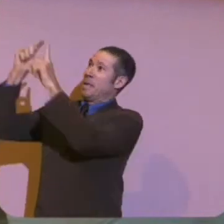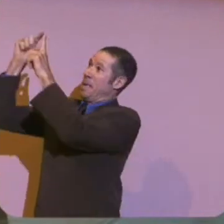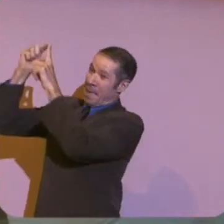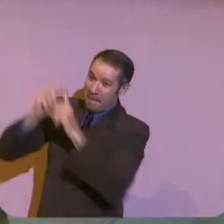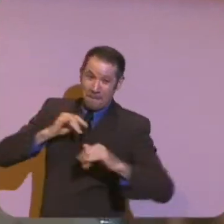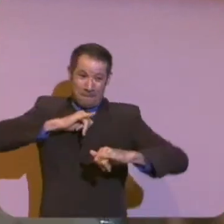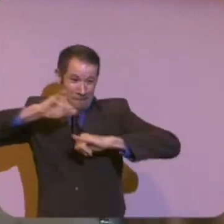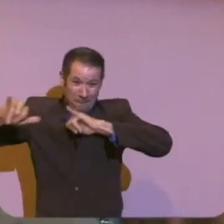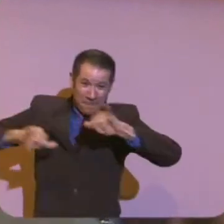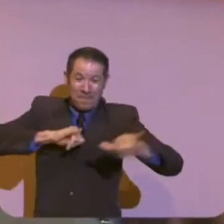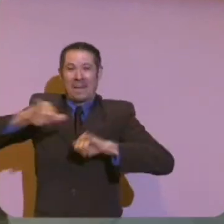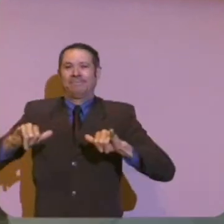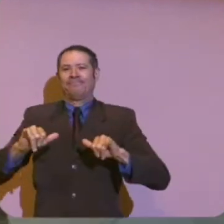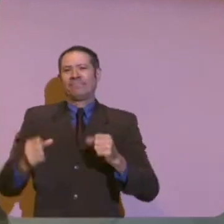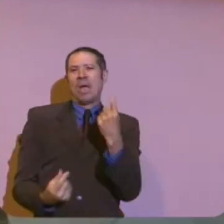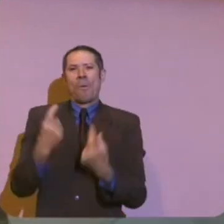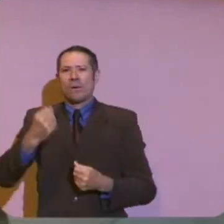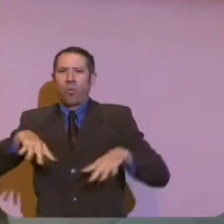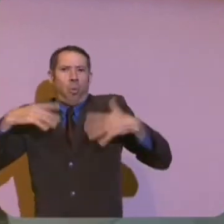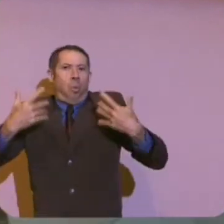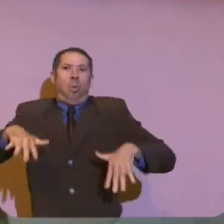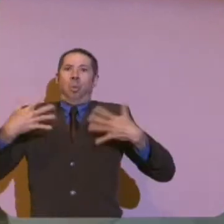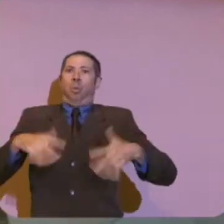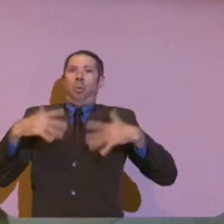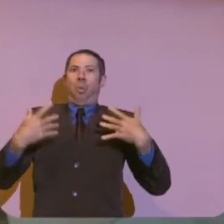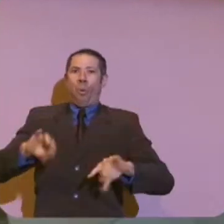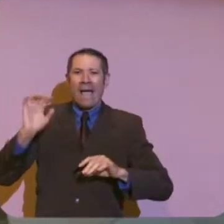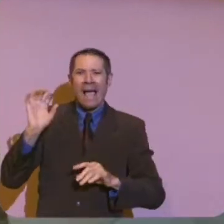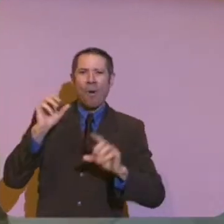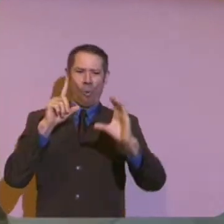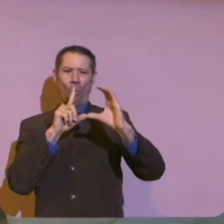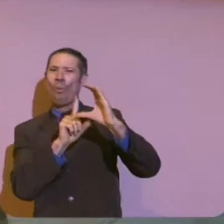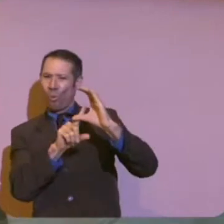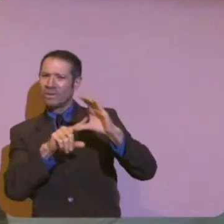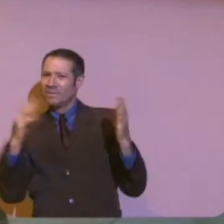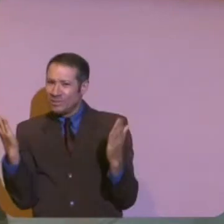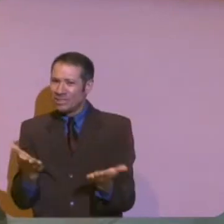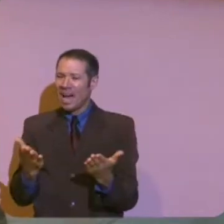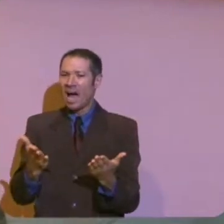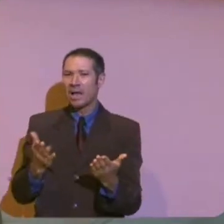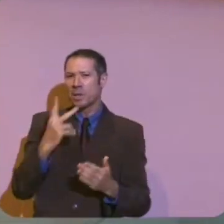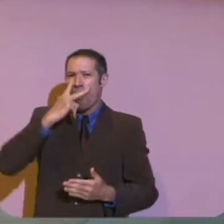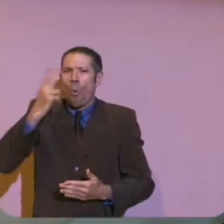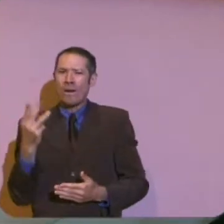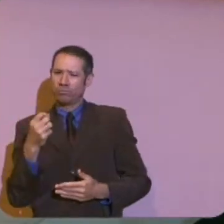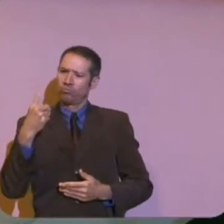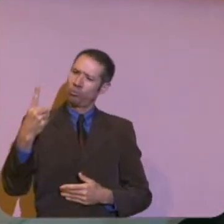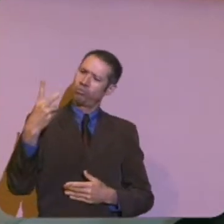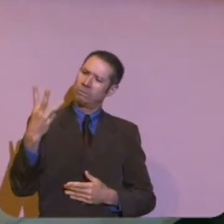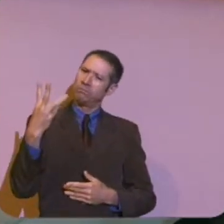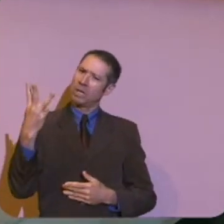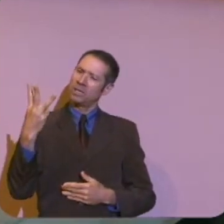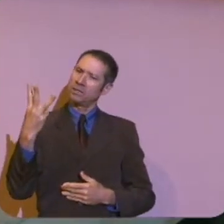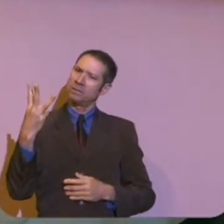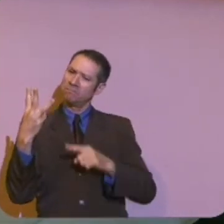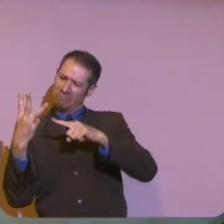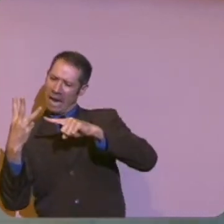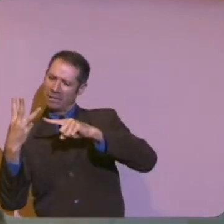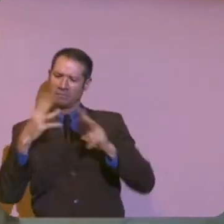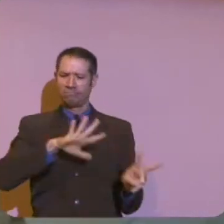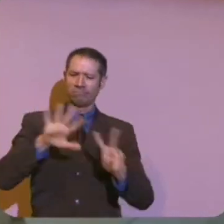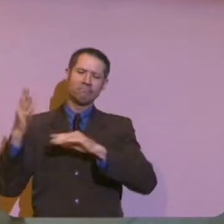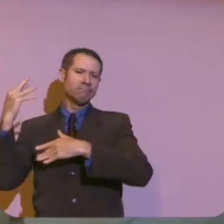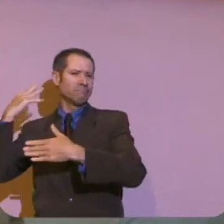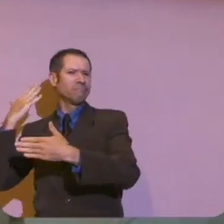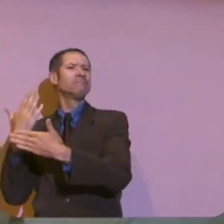Evangelho. E algumas coisas extraordinárias de Deus aconteceram. Se não me engano, 2 ou 3 semanas, acho que 3 semanas atrás,